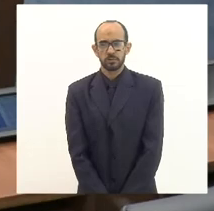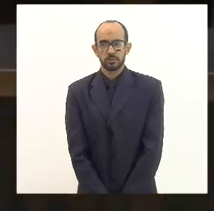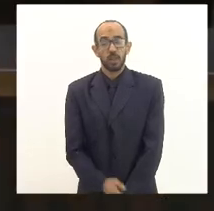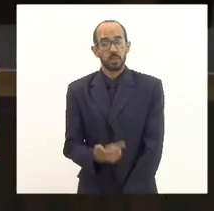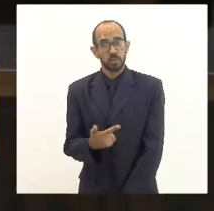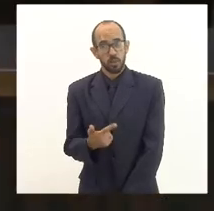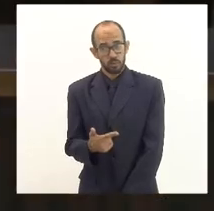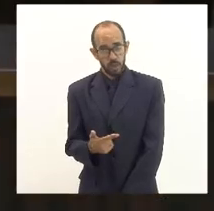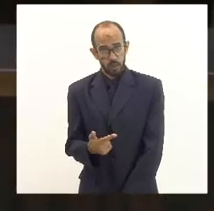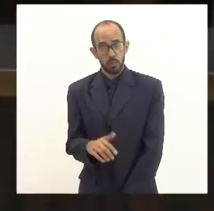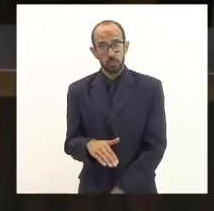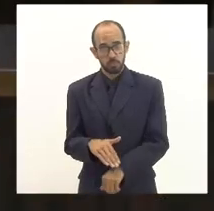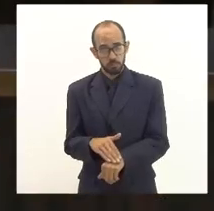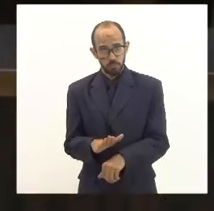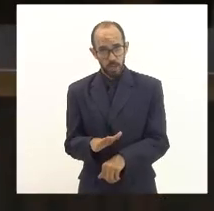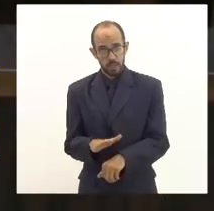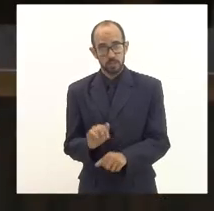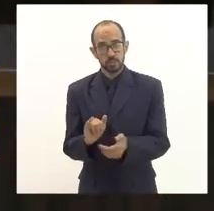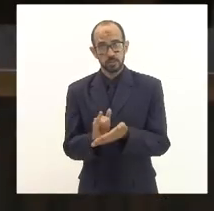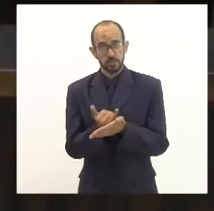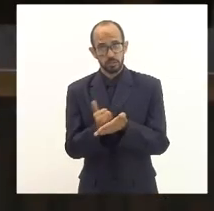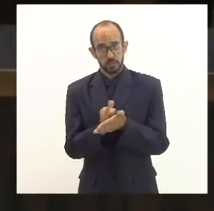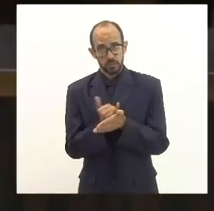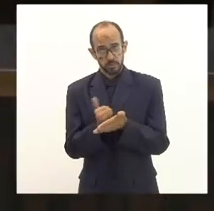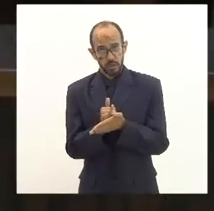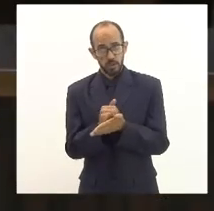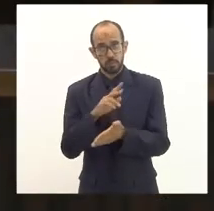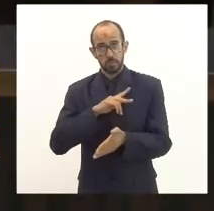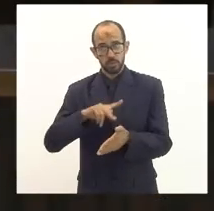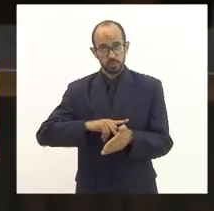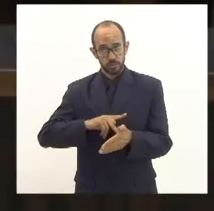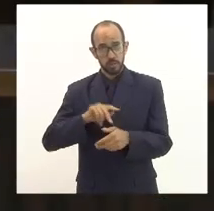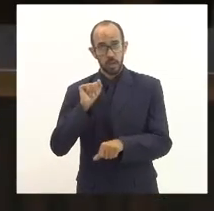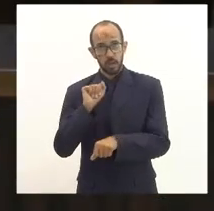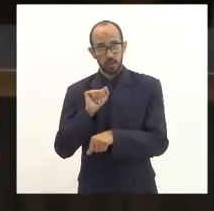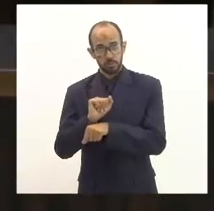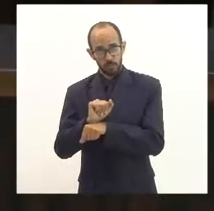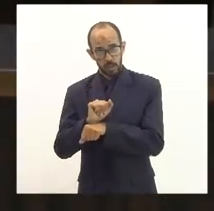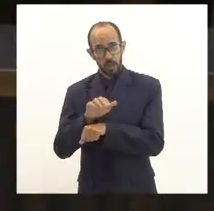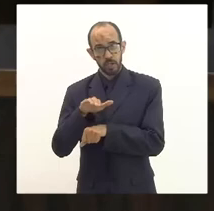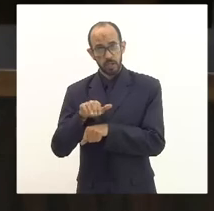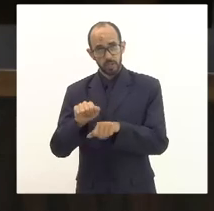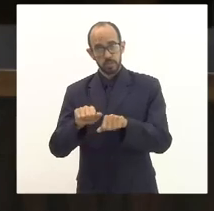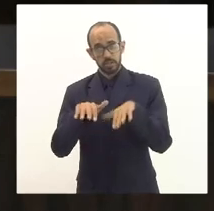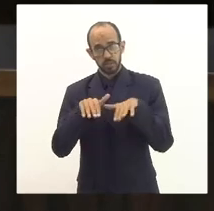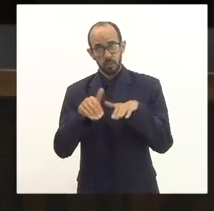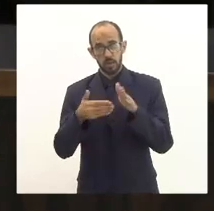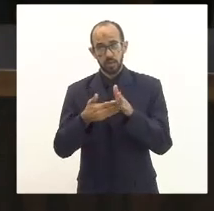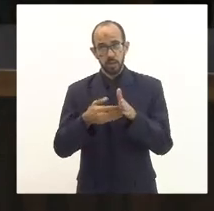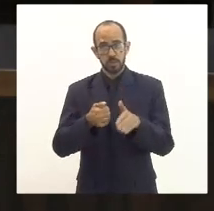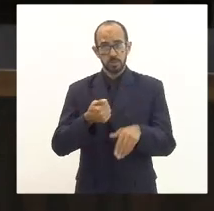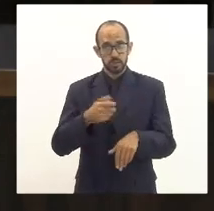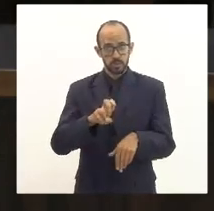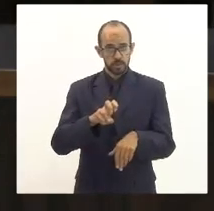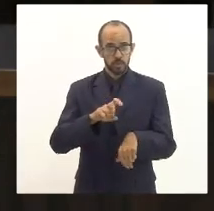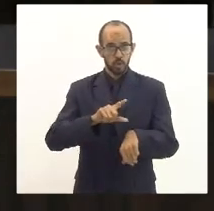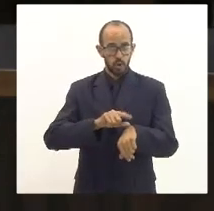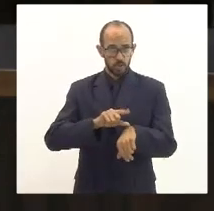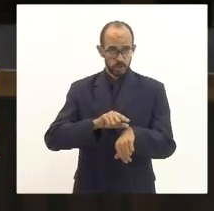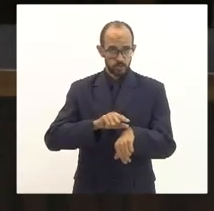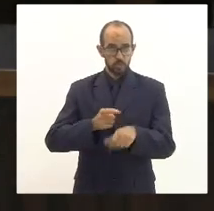e não havendo mais oradores inscritos a presidência suspende a sessão até as de 15 horas quando